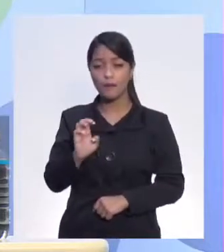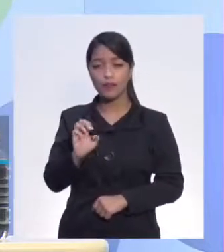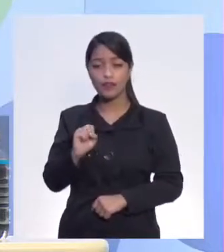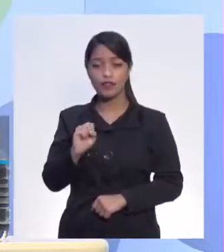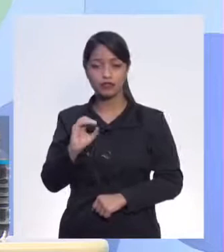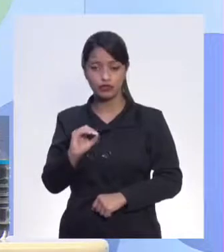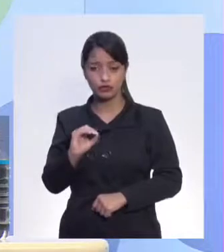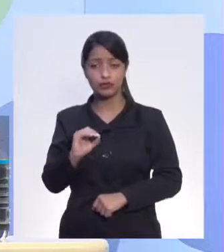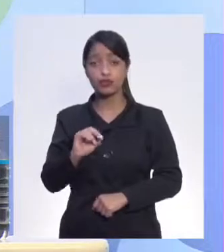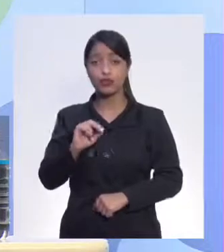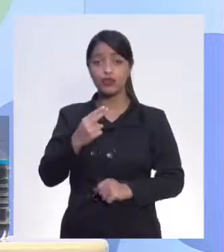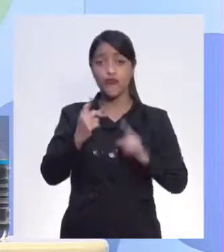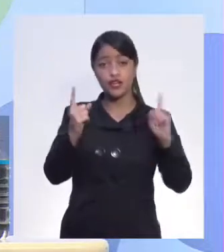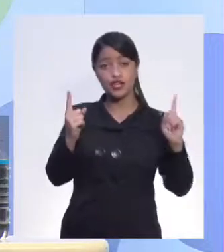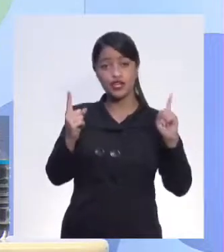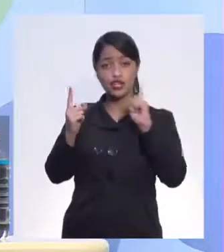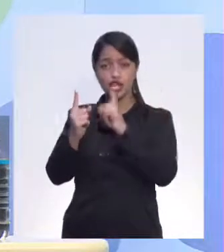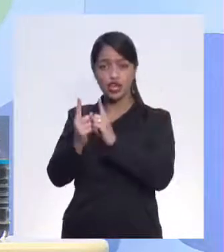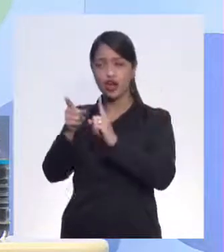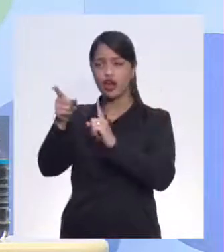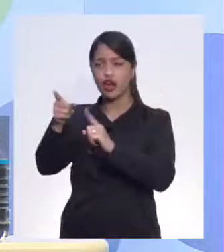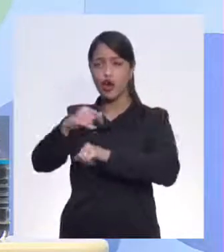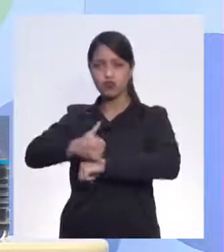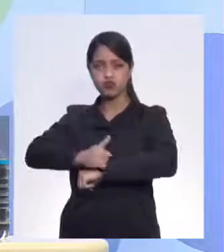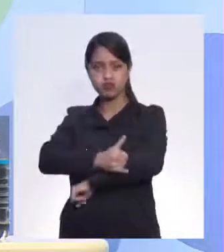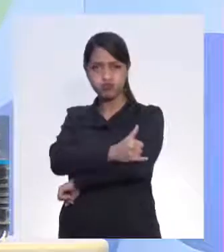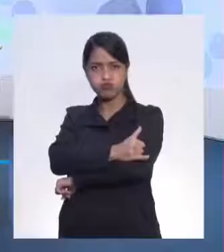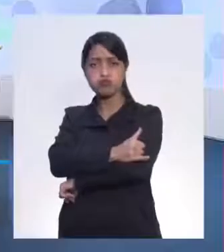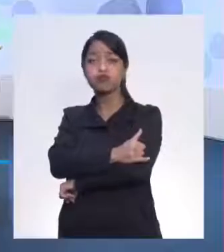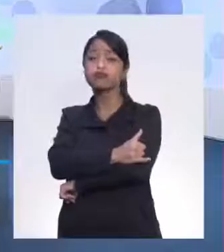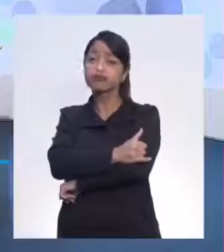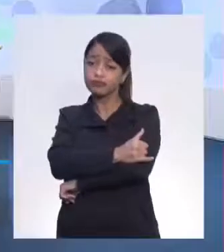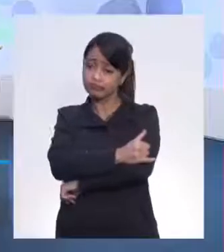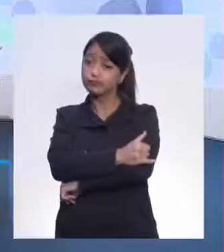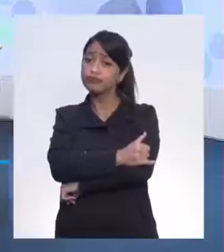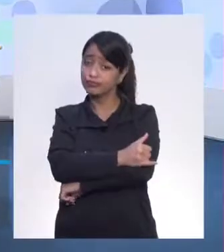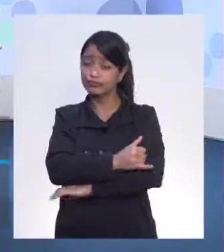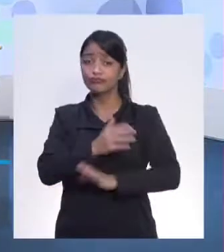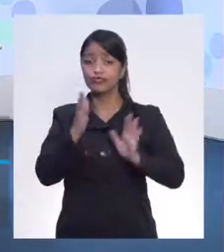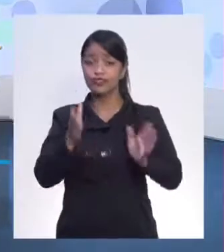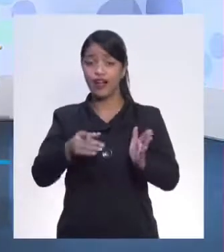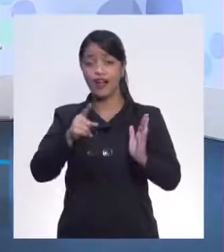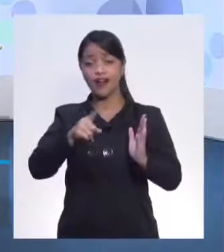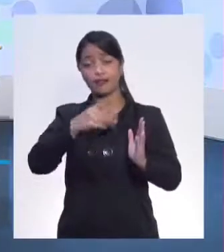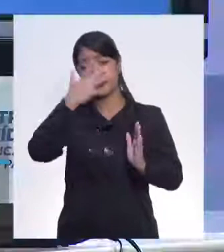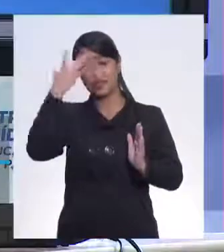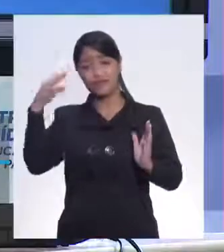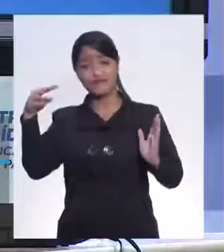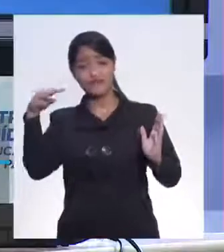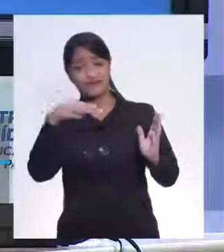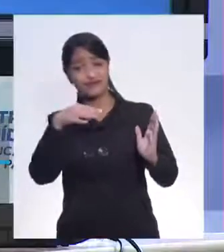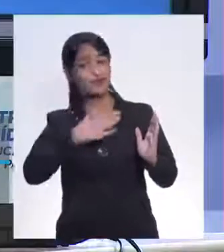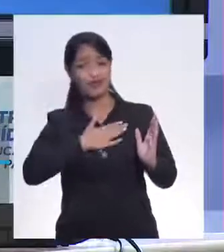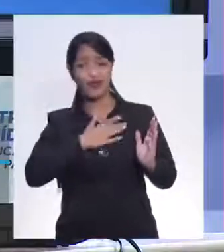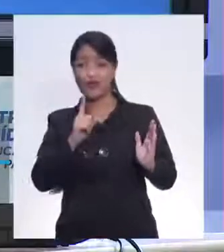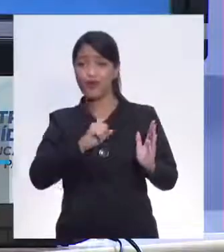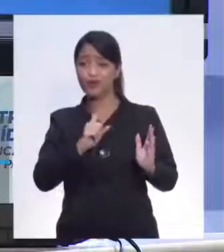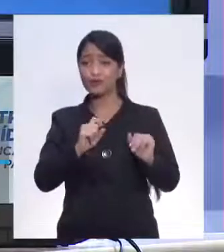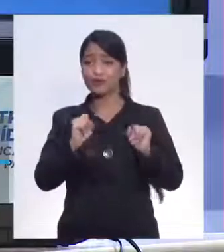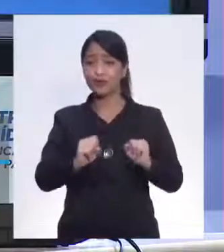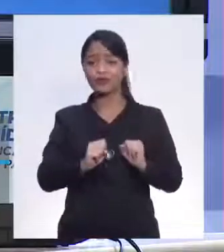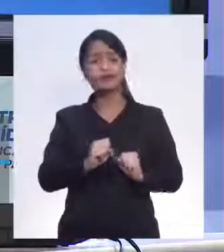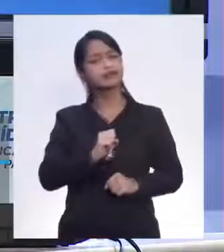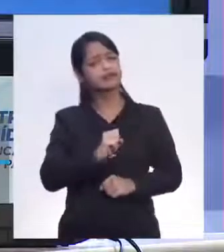Chegue-se ao gordo. Então, olha só, já seria. Boa! Né? Olha, eu nem estava pensando nesse